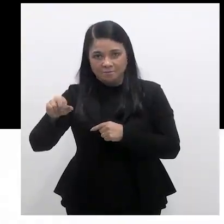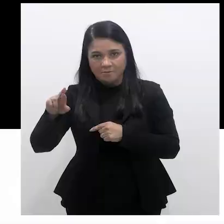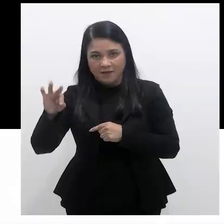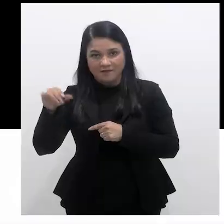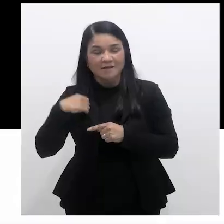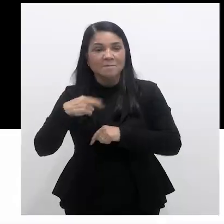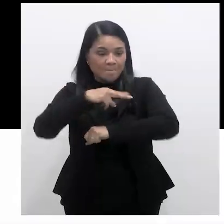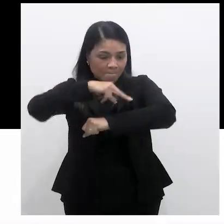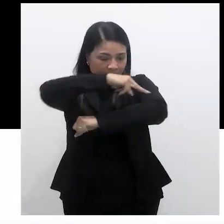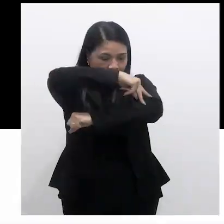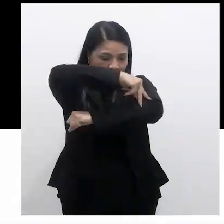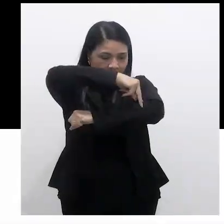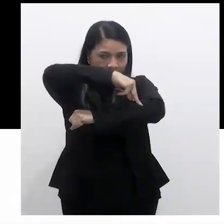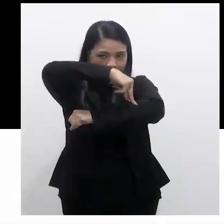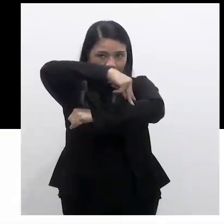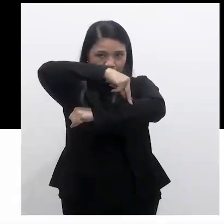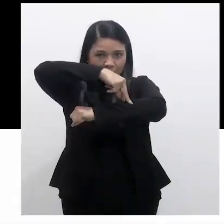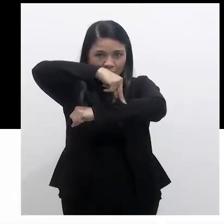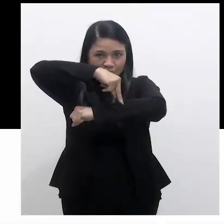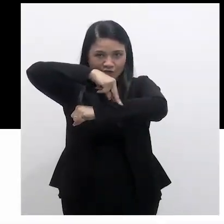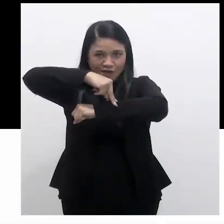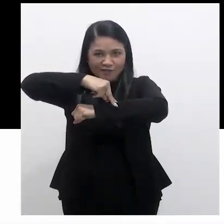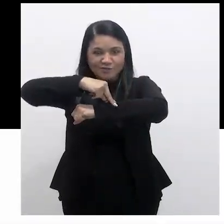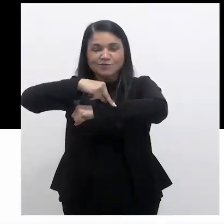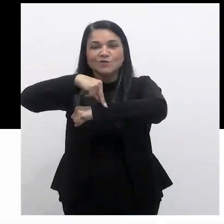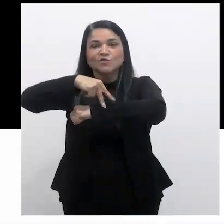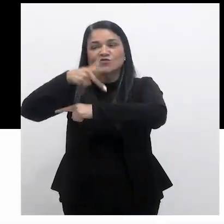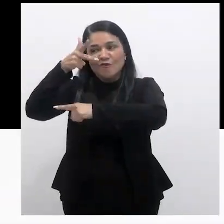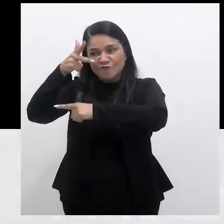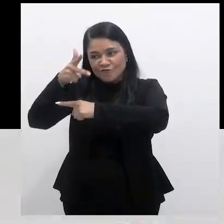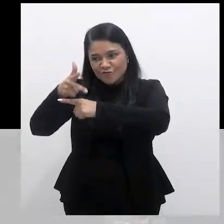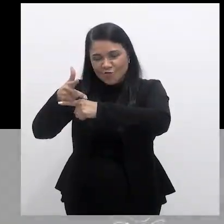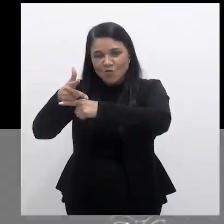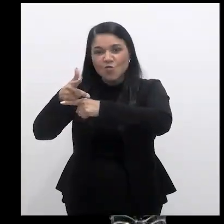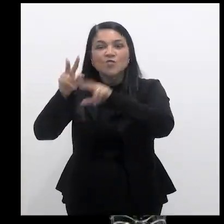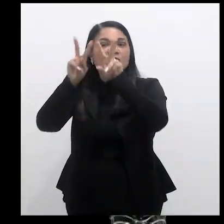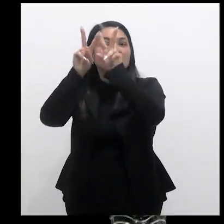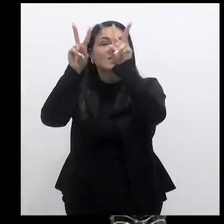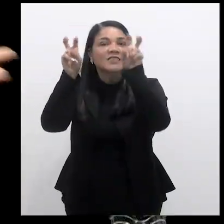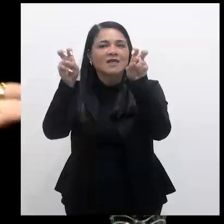já tinha percorrido e tinha trazido esse clipe que